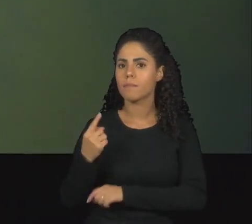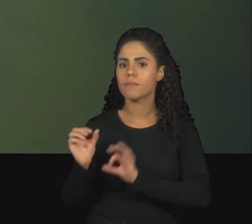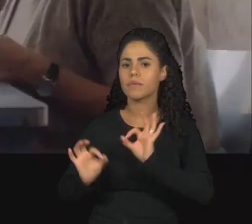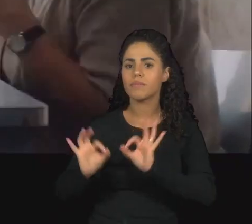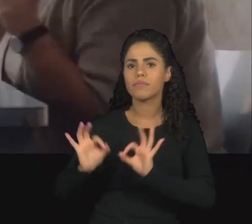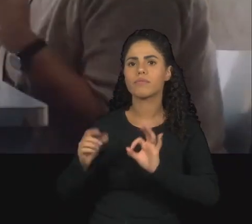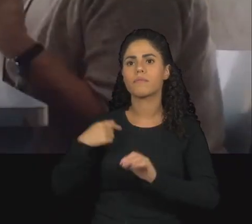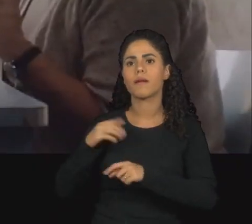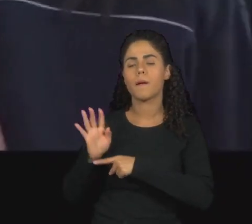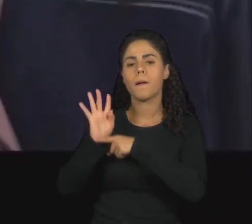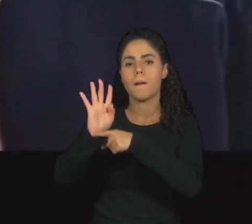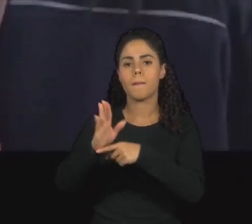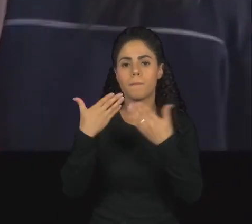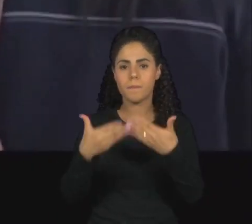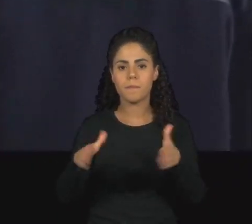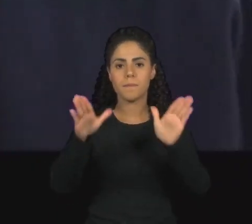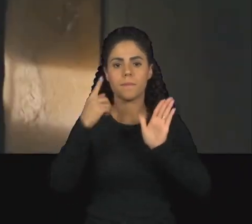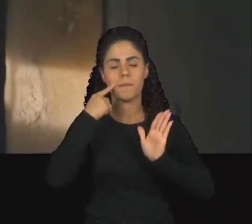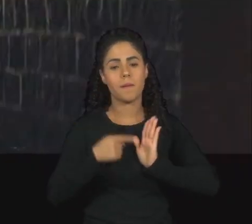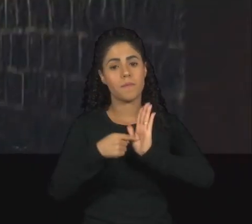janela de exibição de um filme.